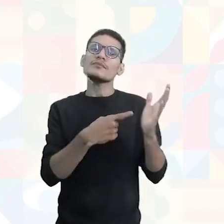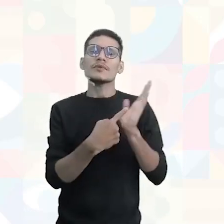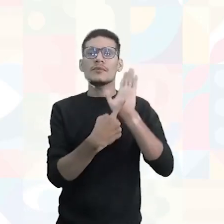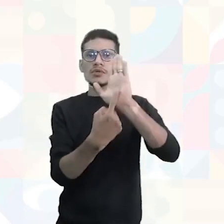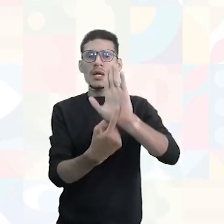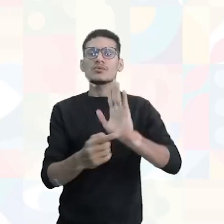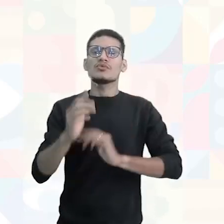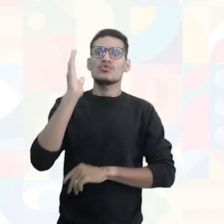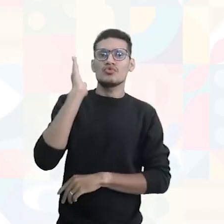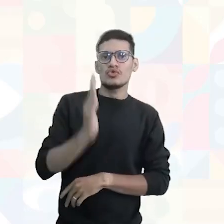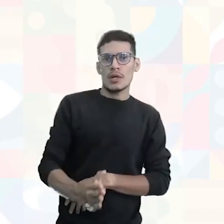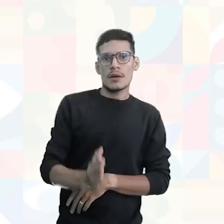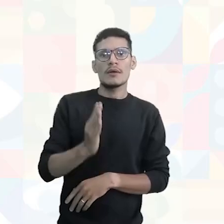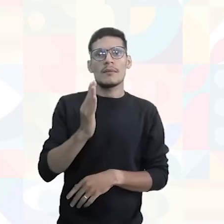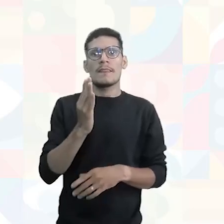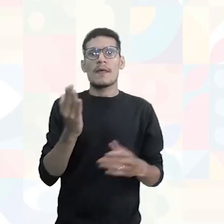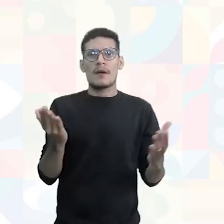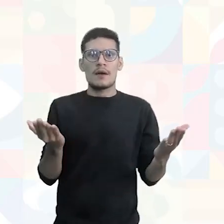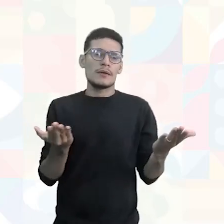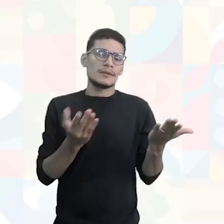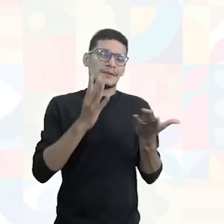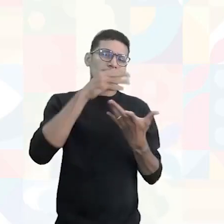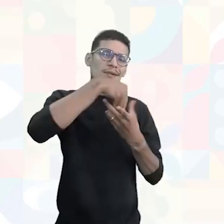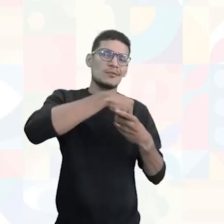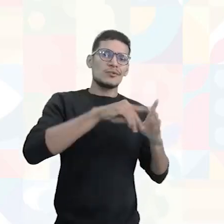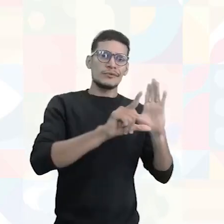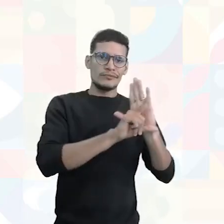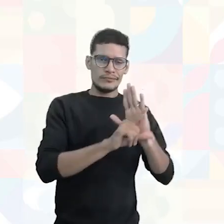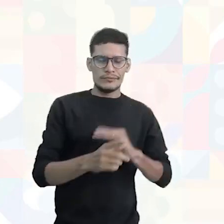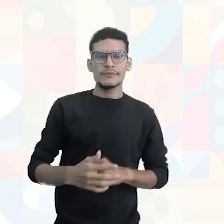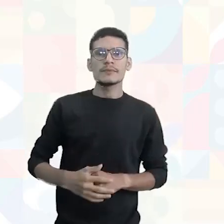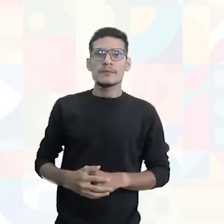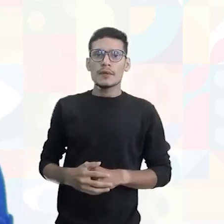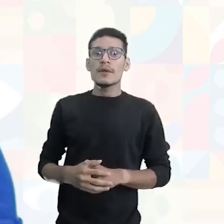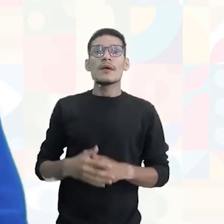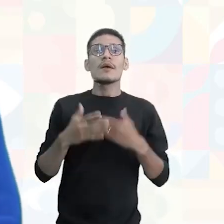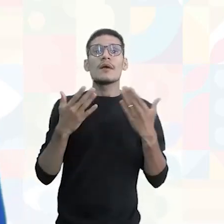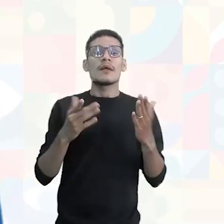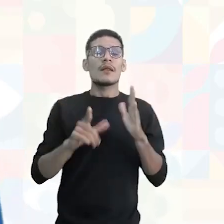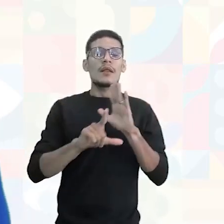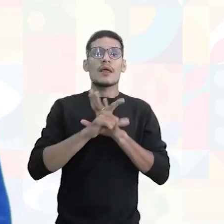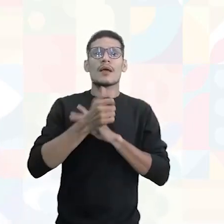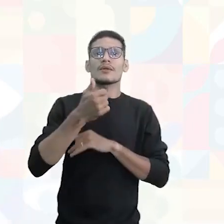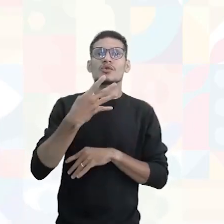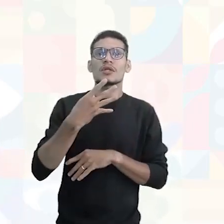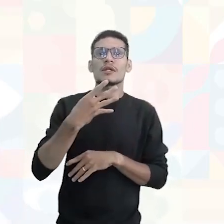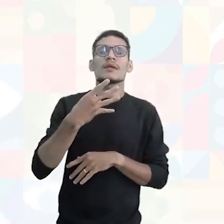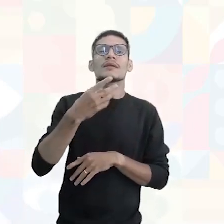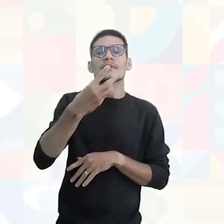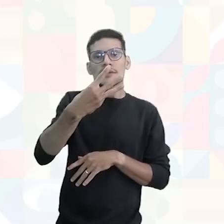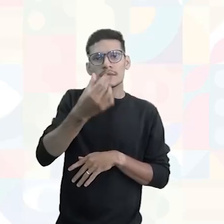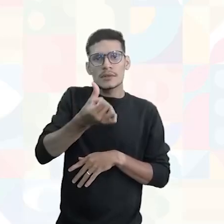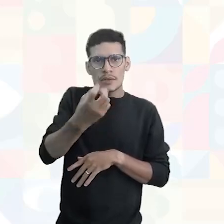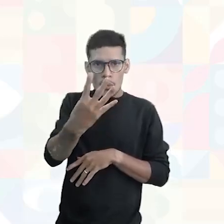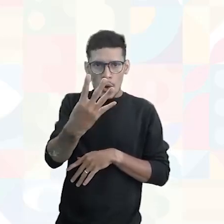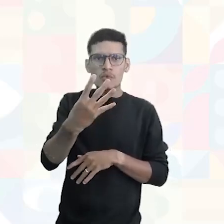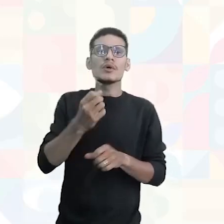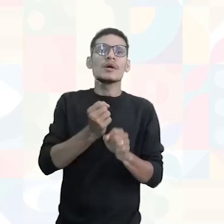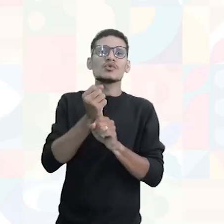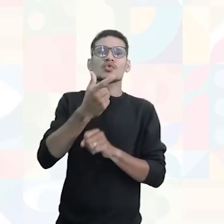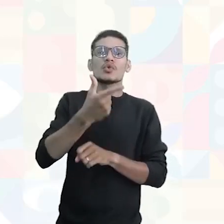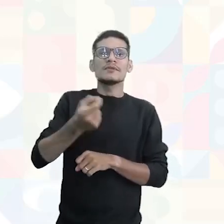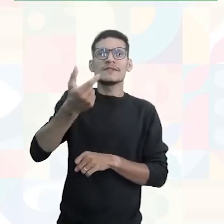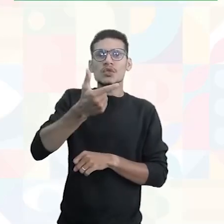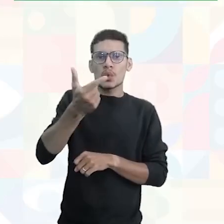mencionados nessa legislação. A Lei 14.364 de 2022,